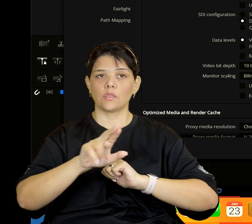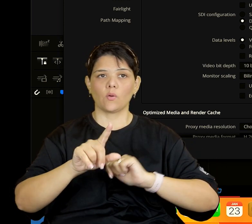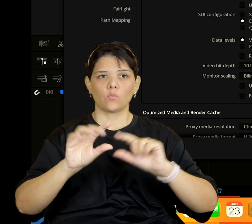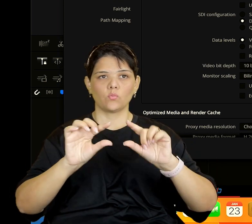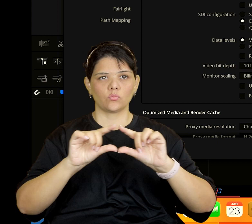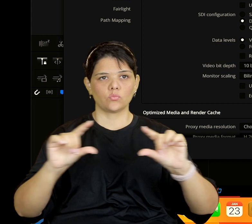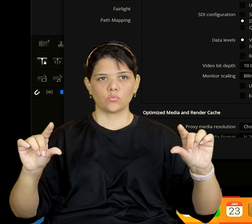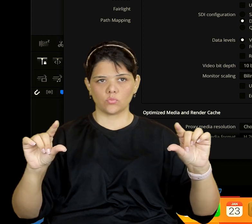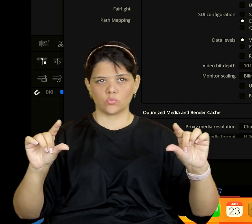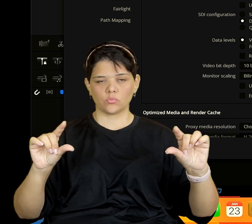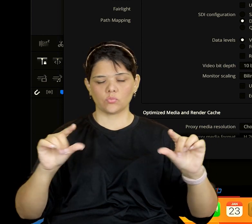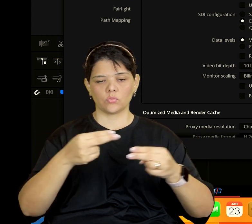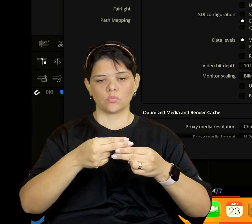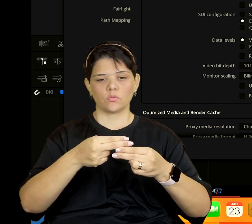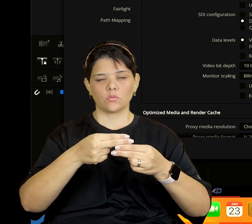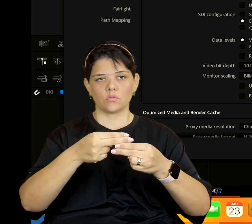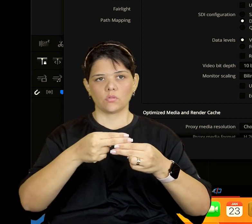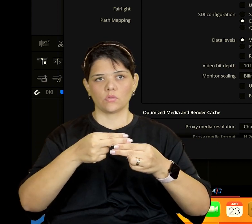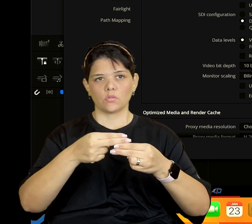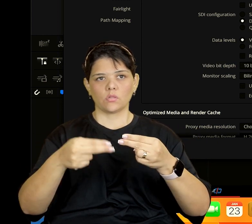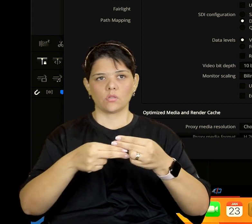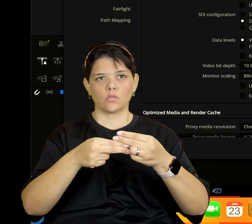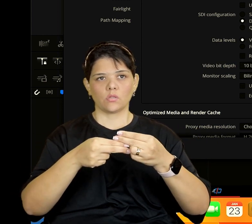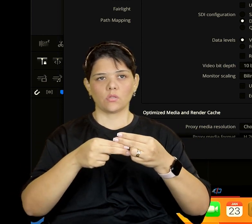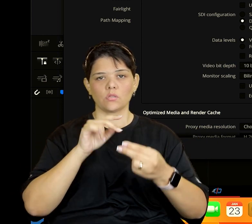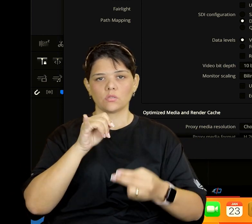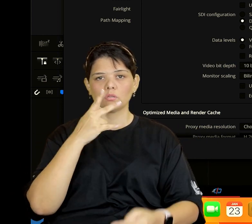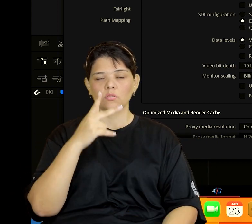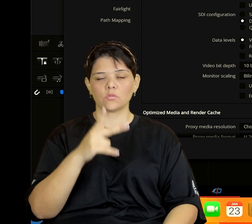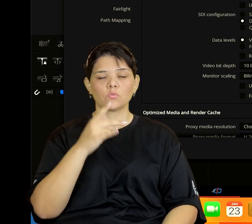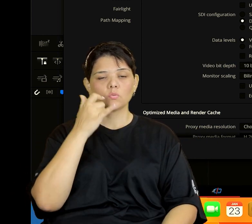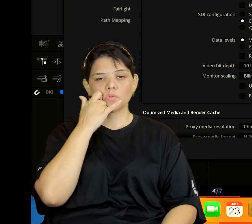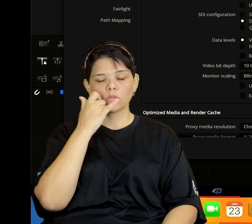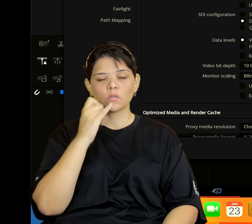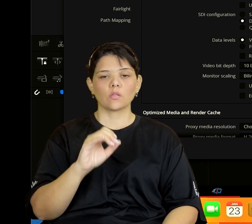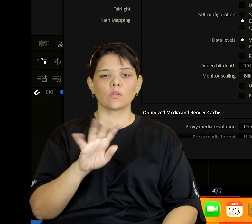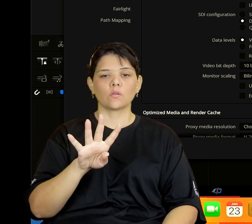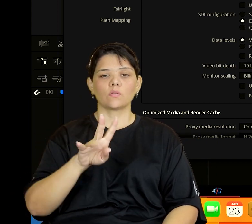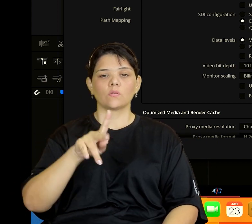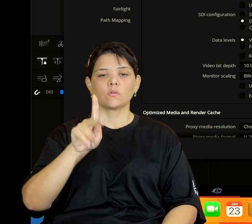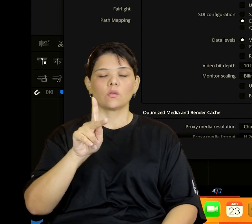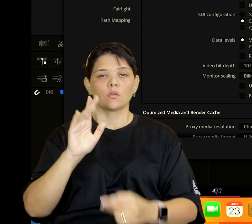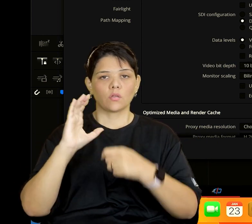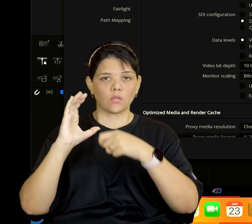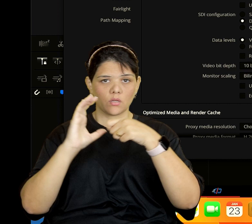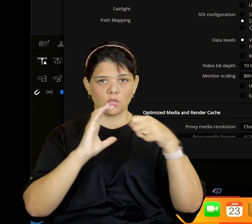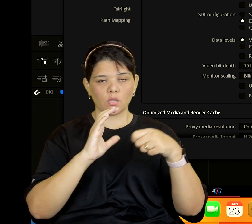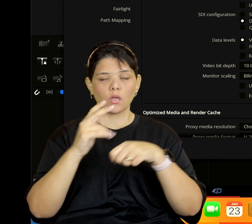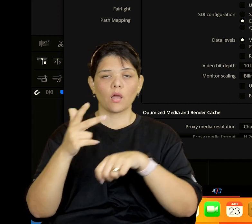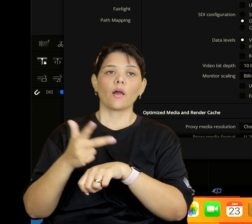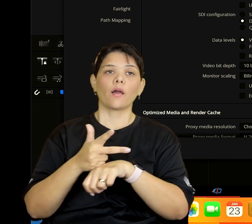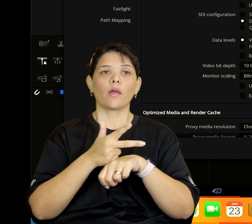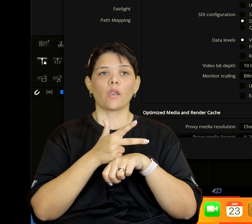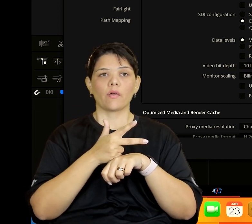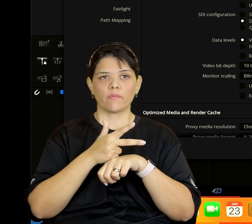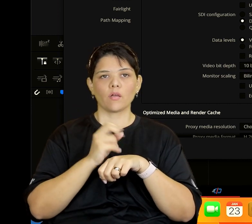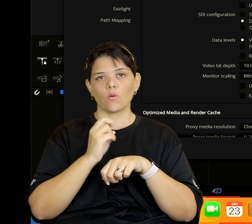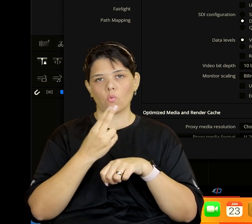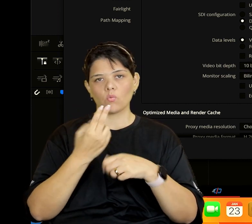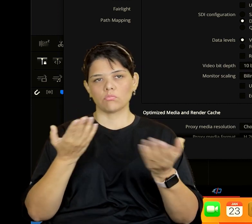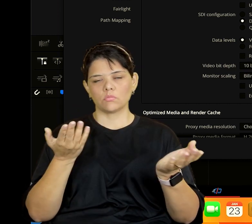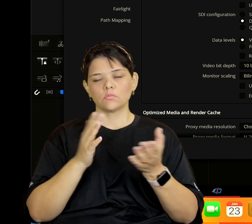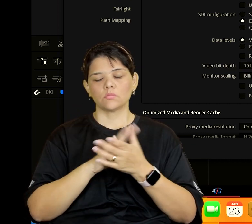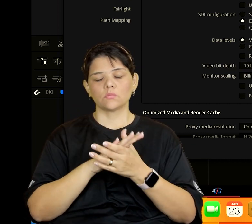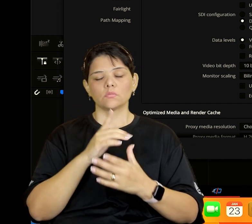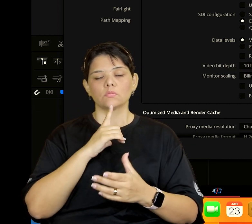você tiver um vídeo, sua câmera vem em 4K, e você bota na sua timeline em 1080, a gente tem o quê?